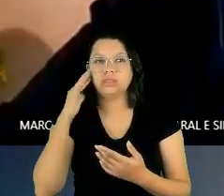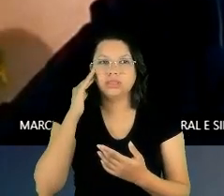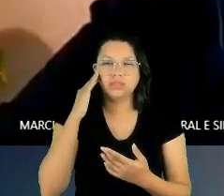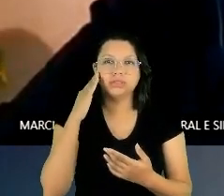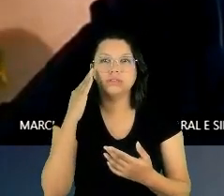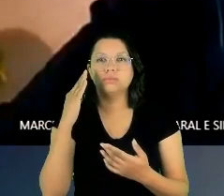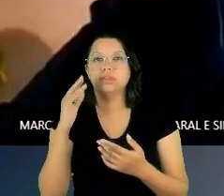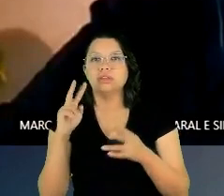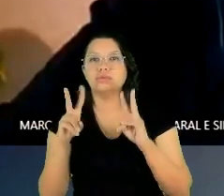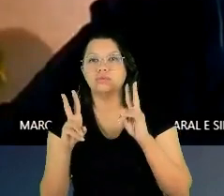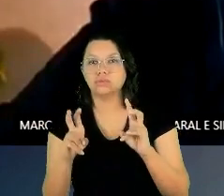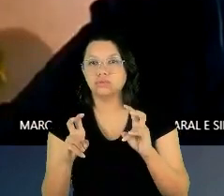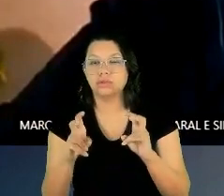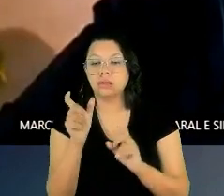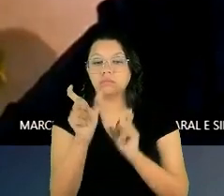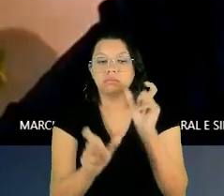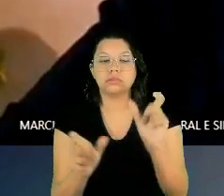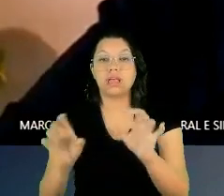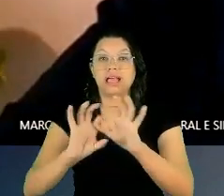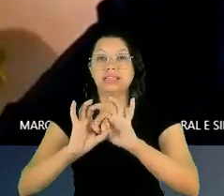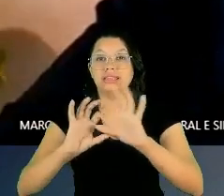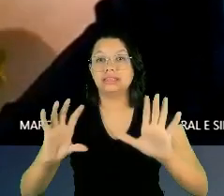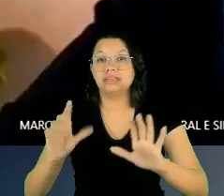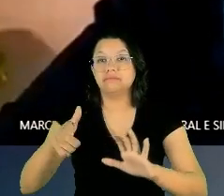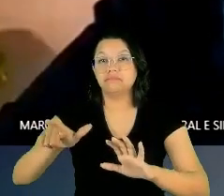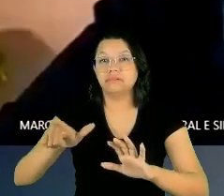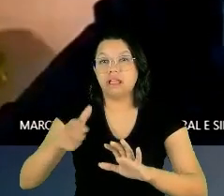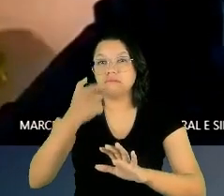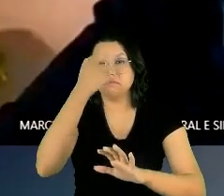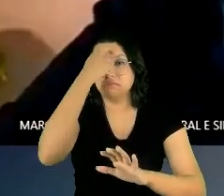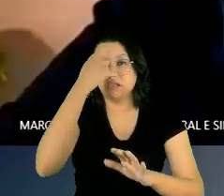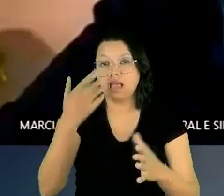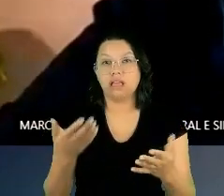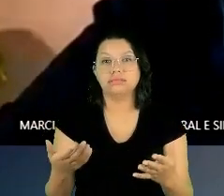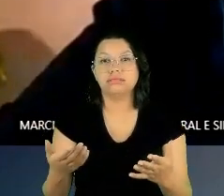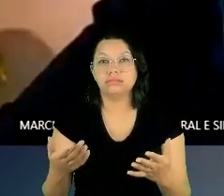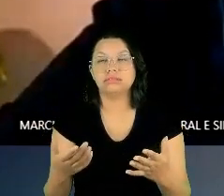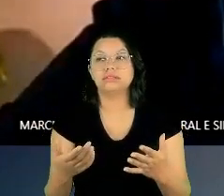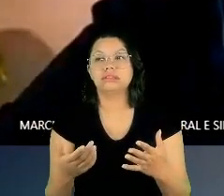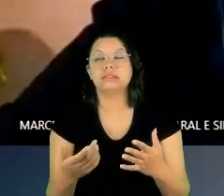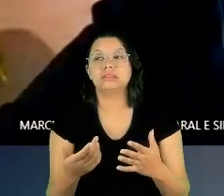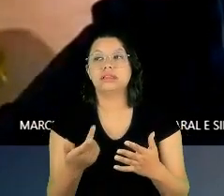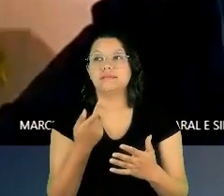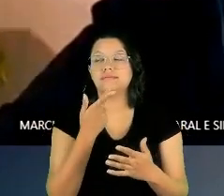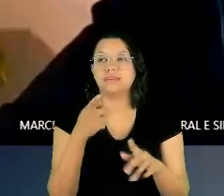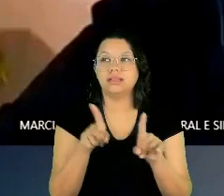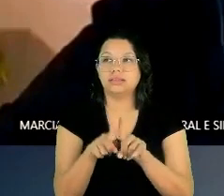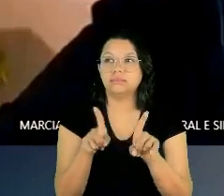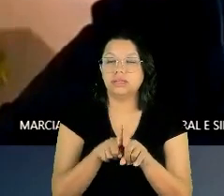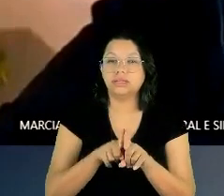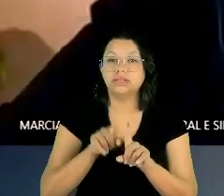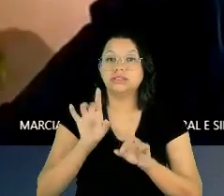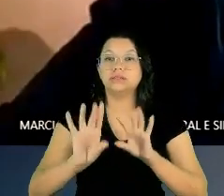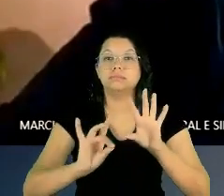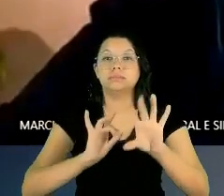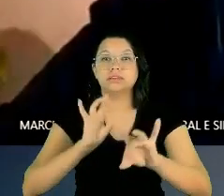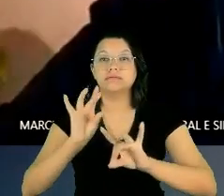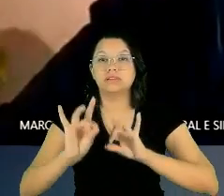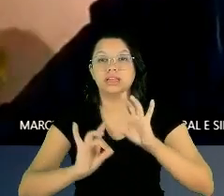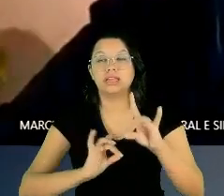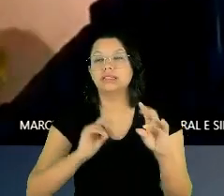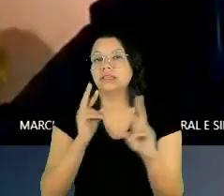ele parte do pressuposto de que você está falando de agentes livres e racionais. Ele fala, por exemplo,